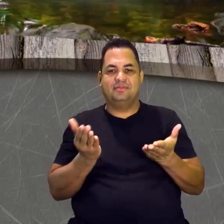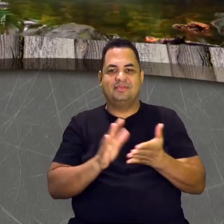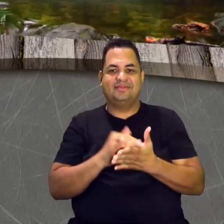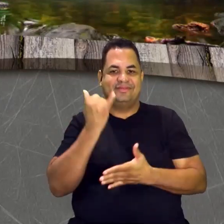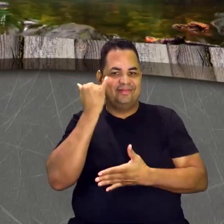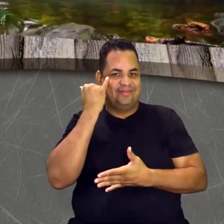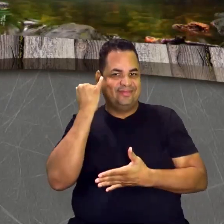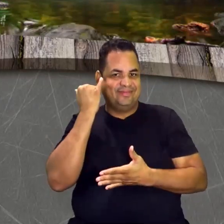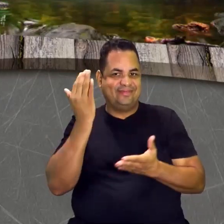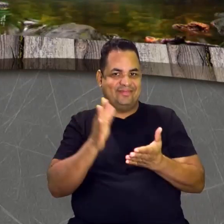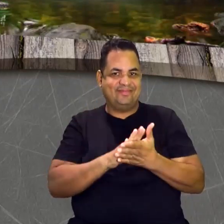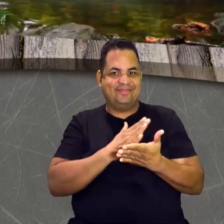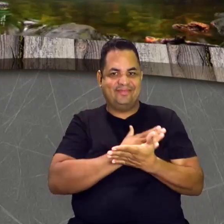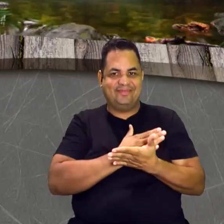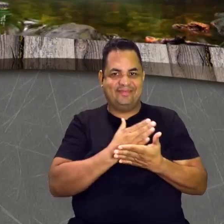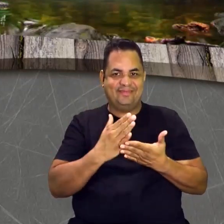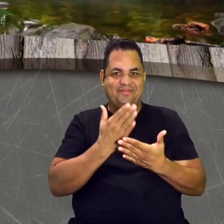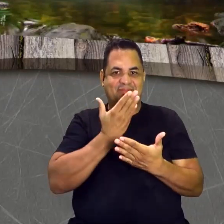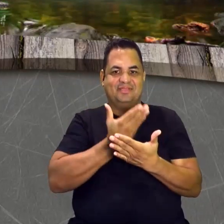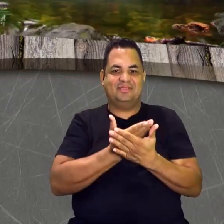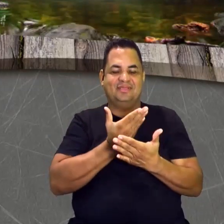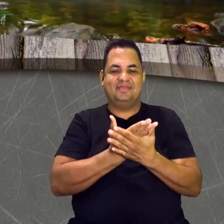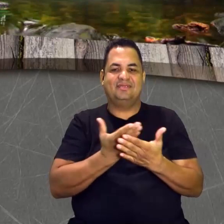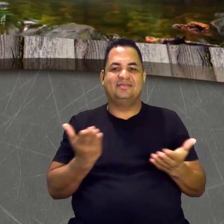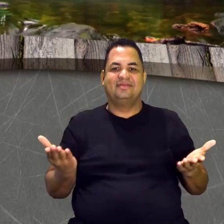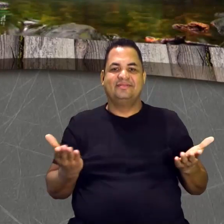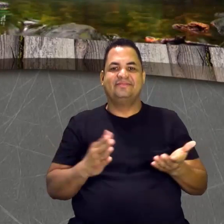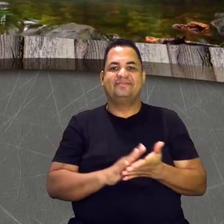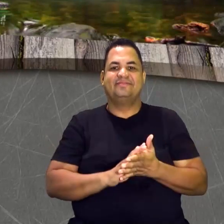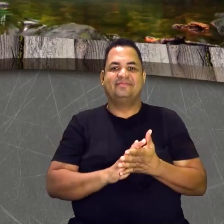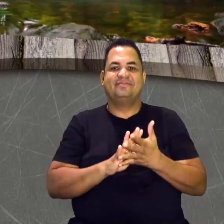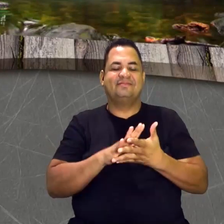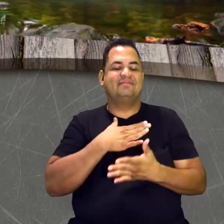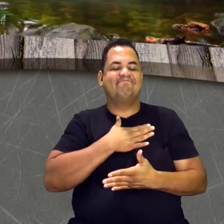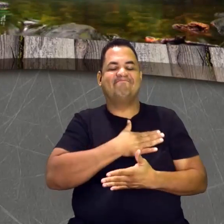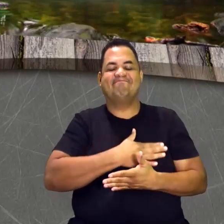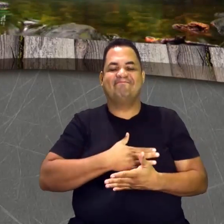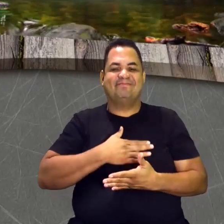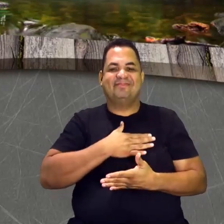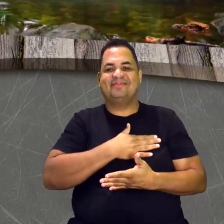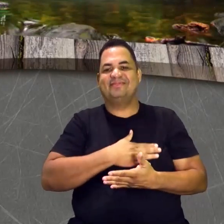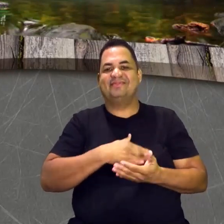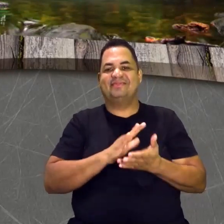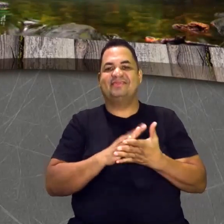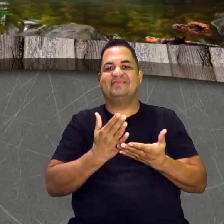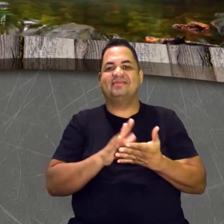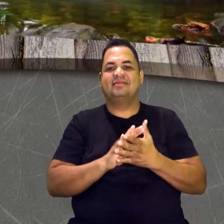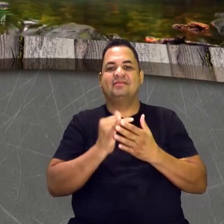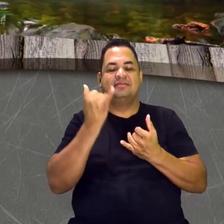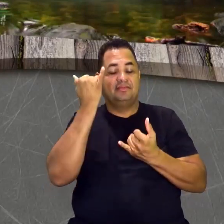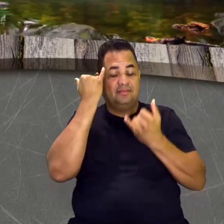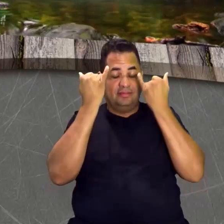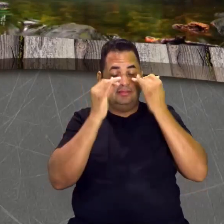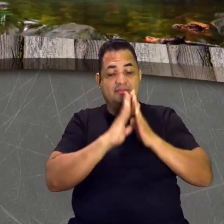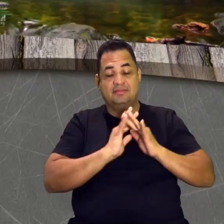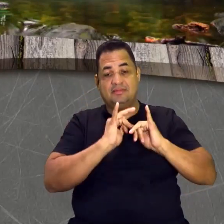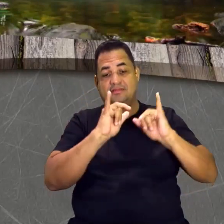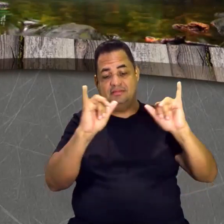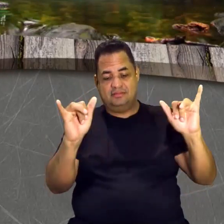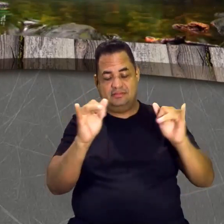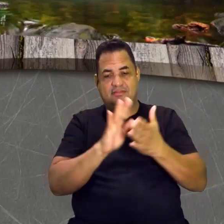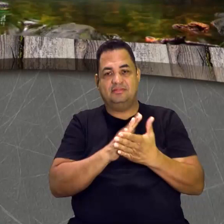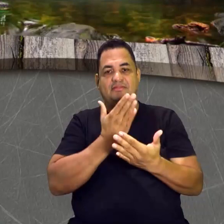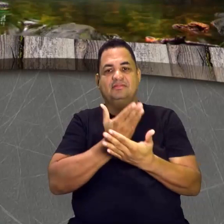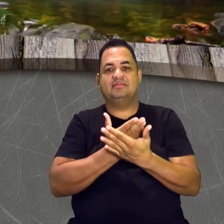aqui, tá? Para começar mais essa aula tão prazerosa, porque as informações que a gente vai trazer para você nessa